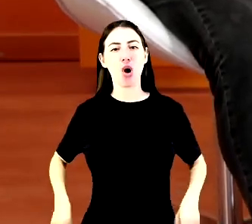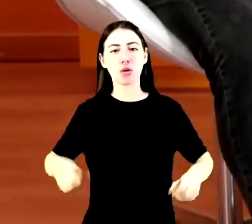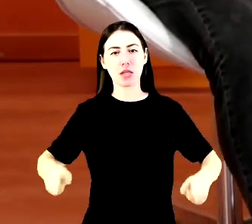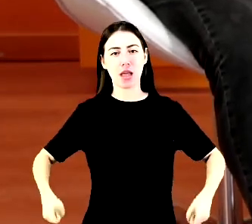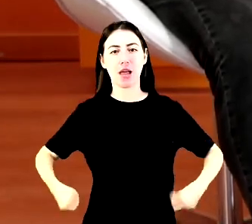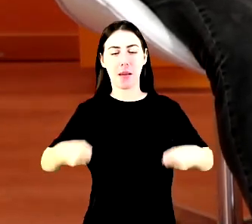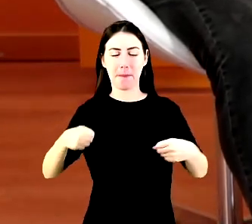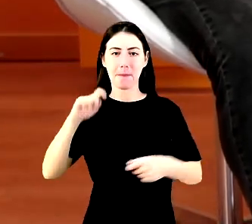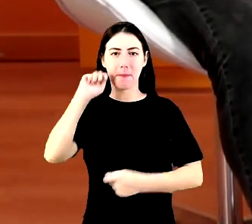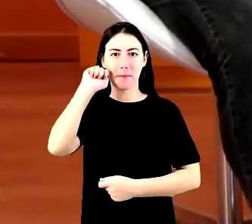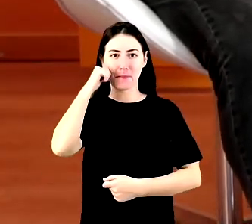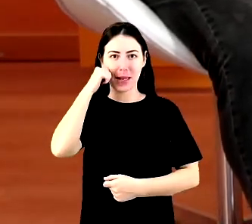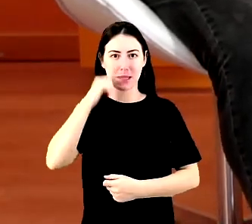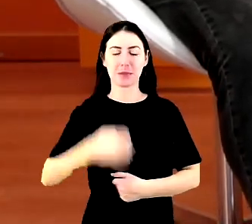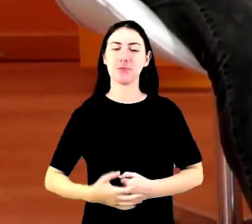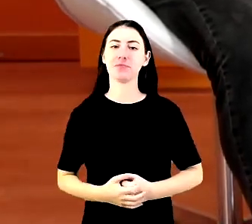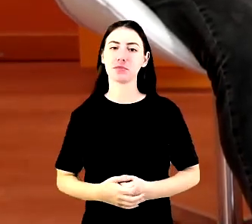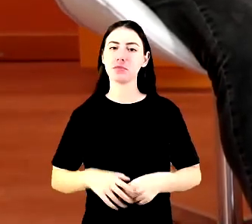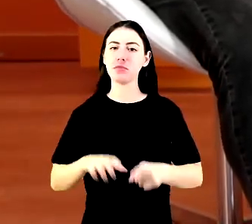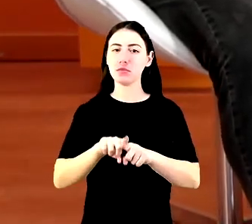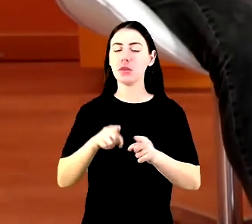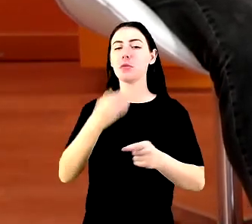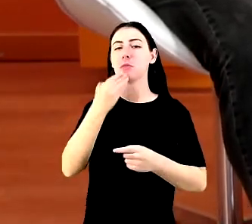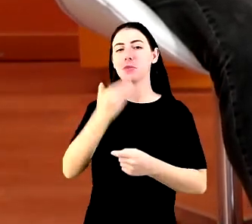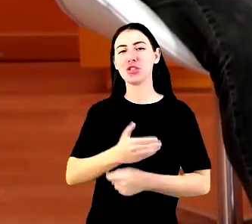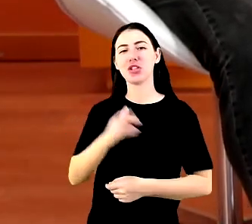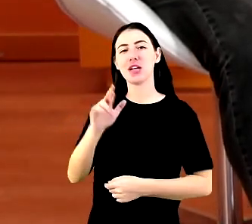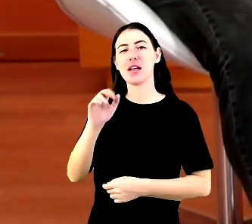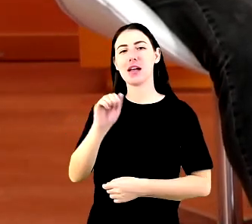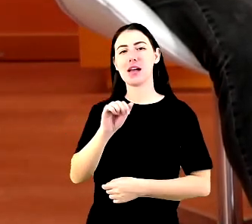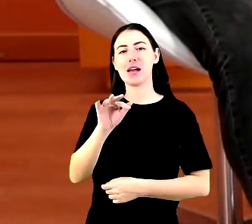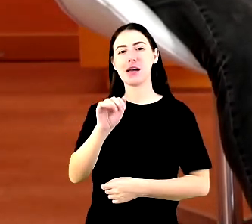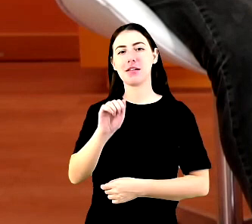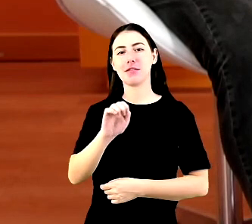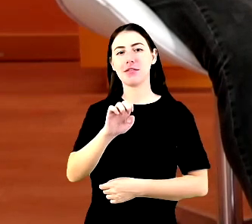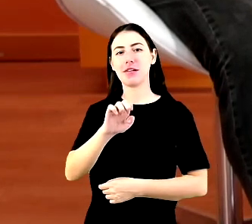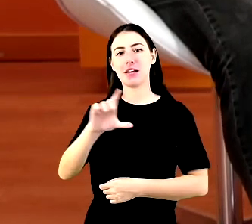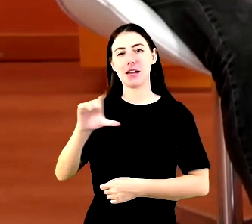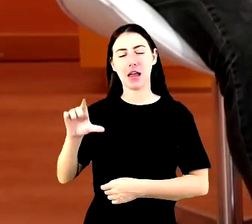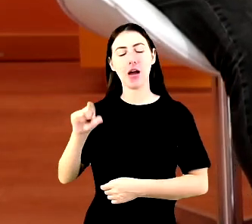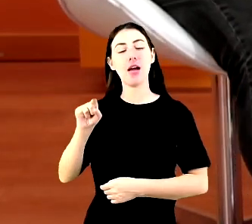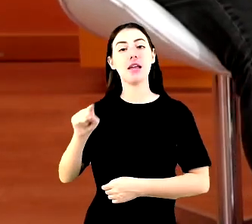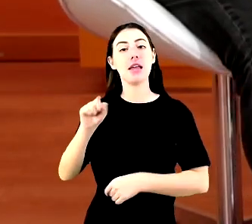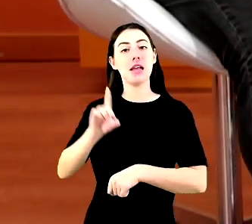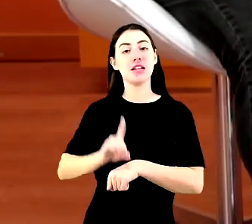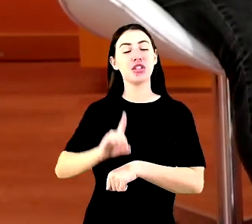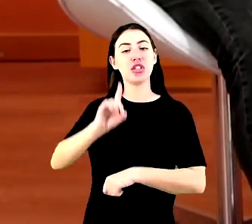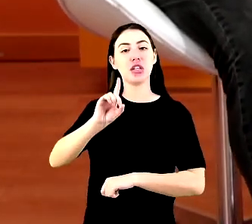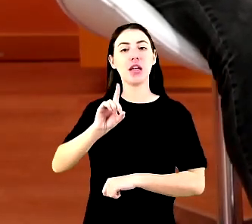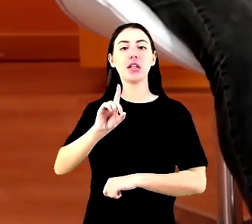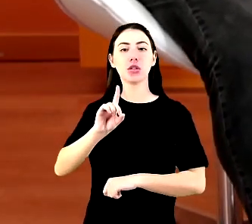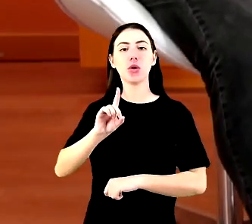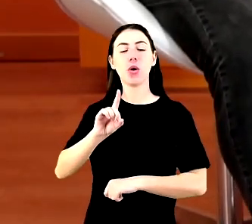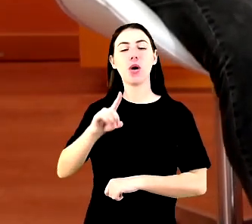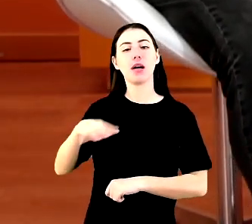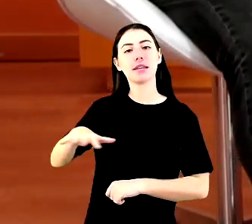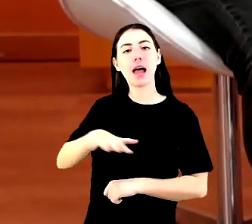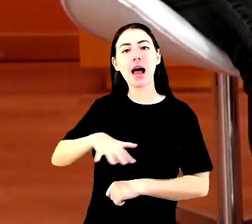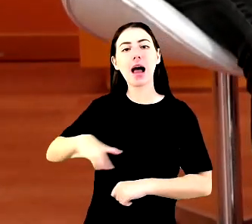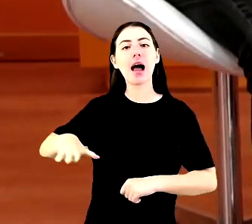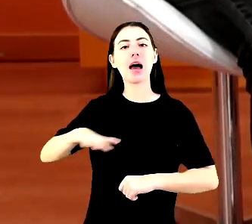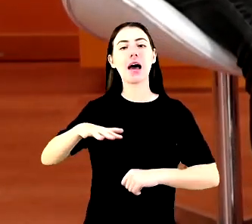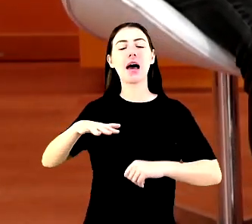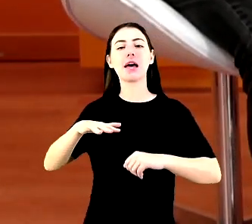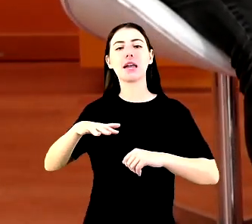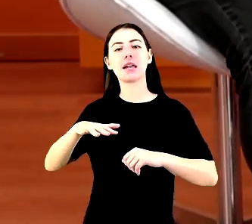pedir para se apresentar, Rafael Rebelo, na verdade, diretor da área de mobilidade elétrica da Raizen Power. Rafa, por favor, se apresente. Obrigado,